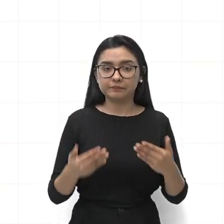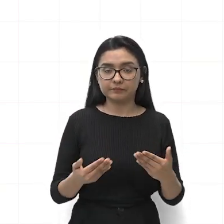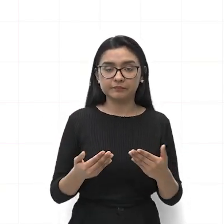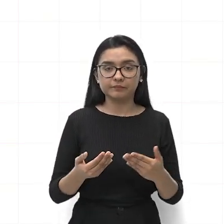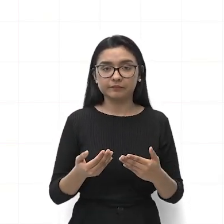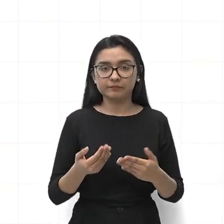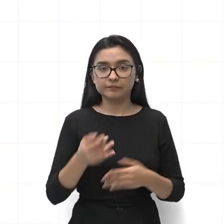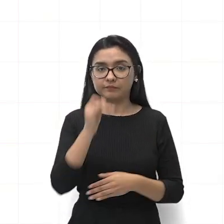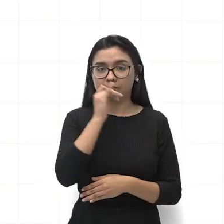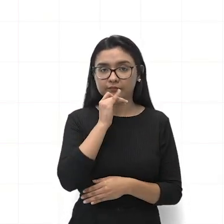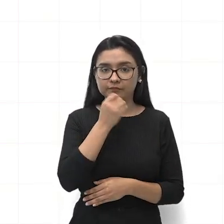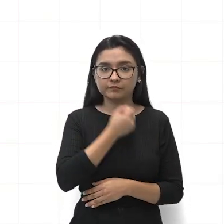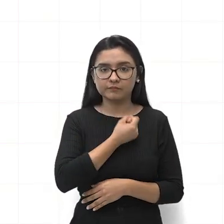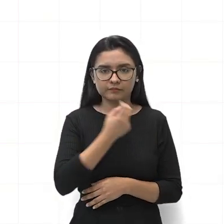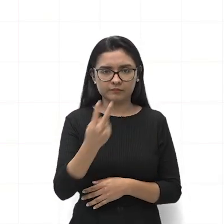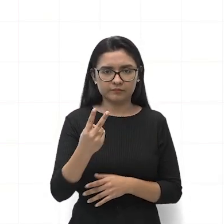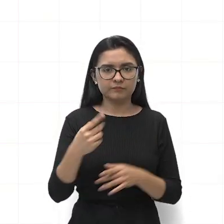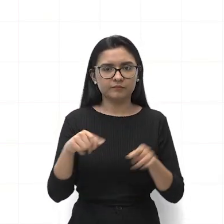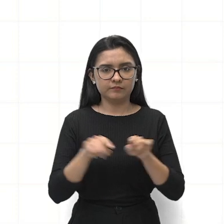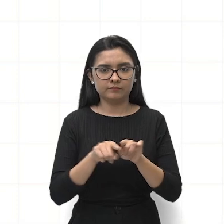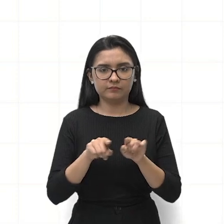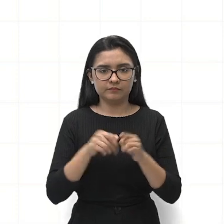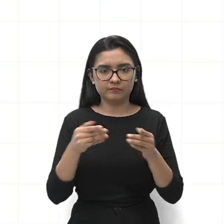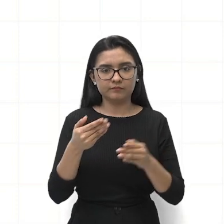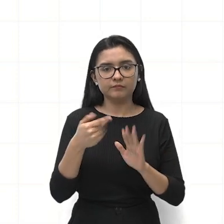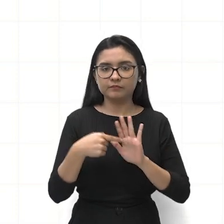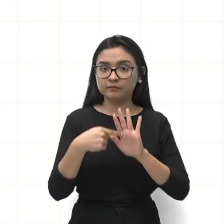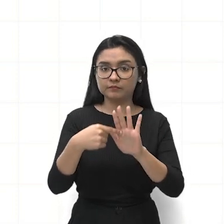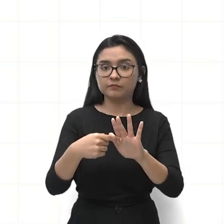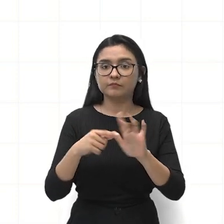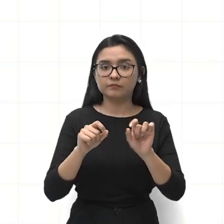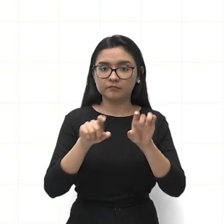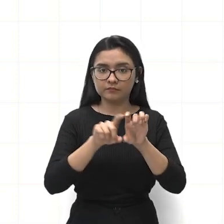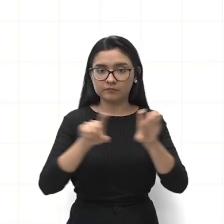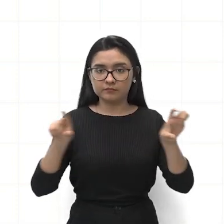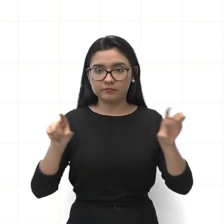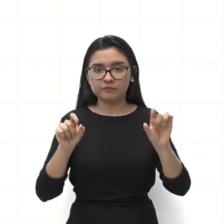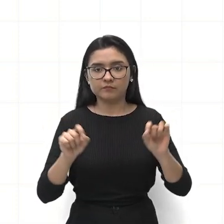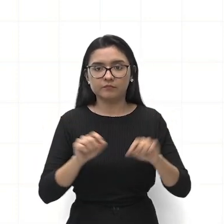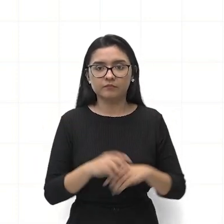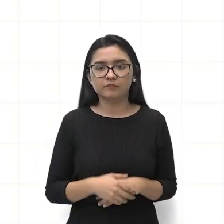exemplo, também ele é bem direto, né? Ele diz o seguinte,